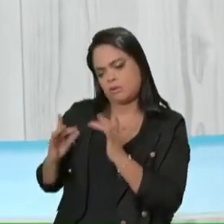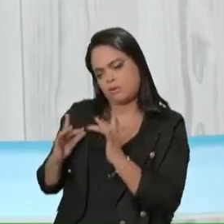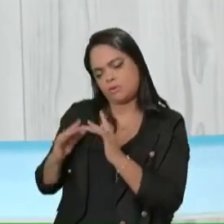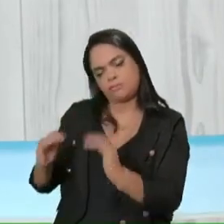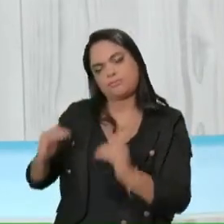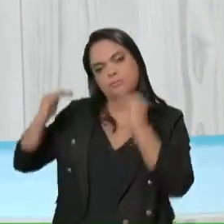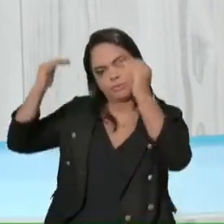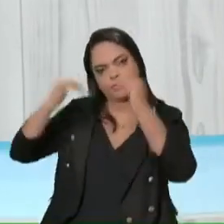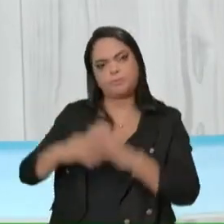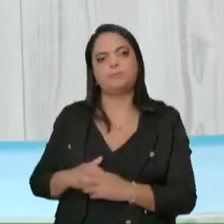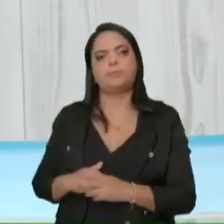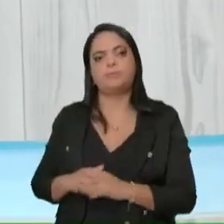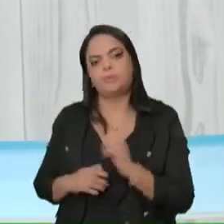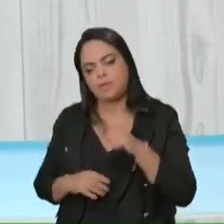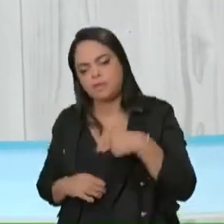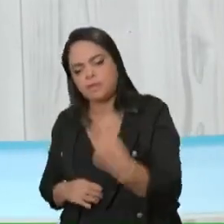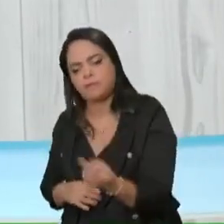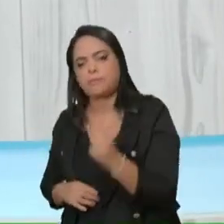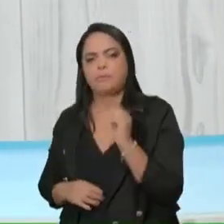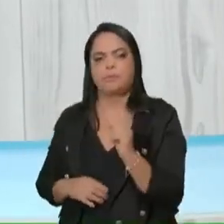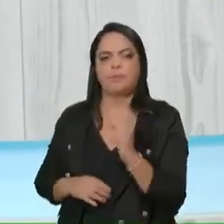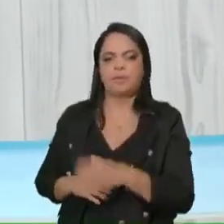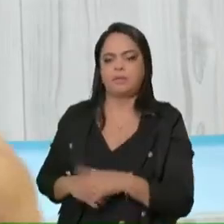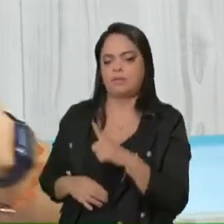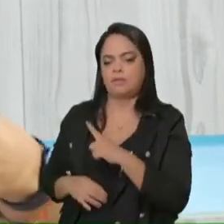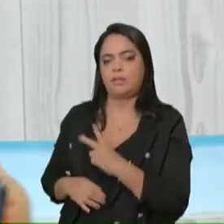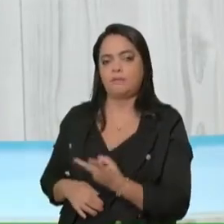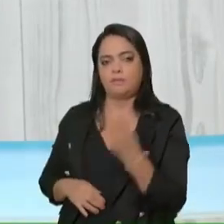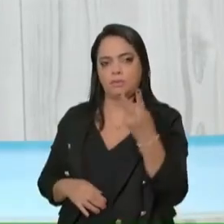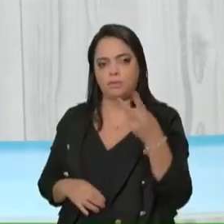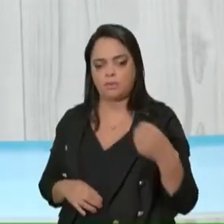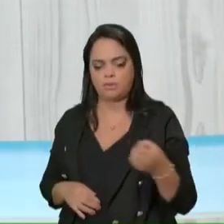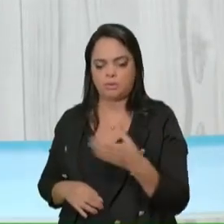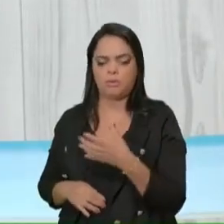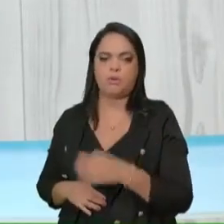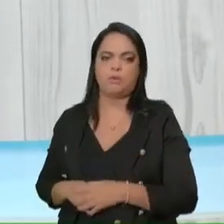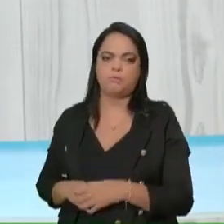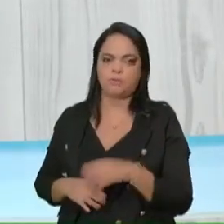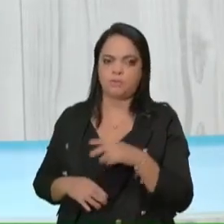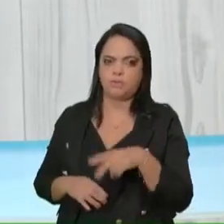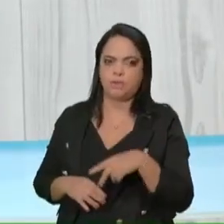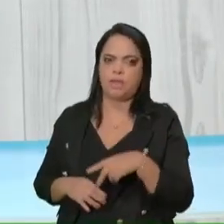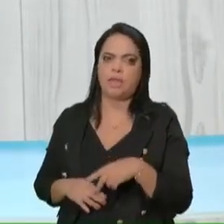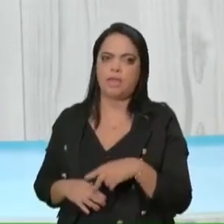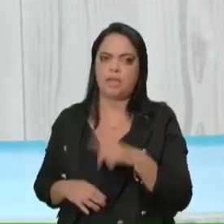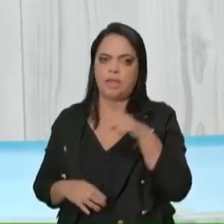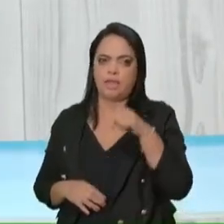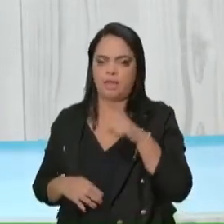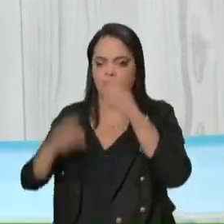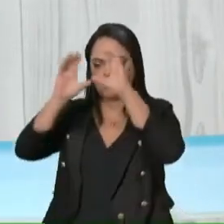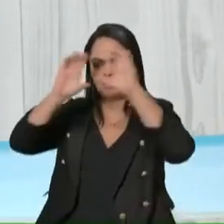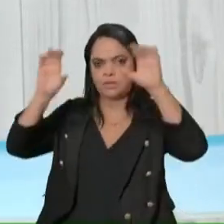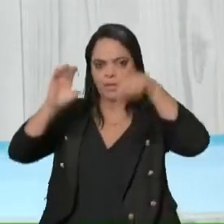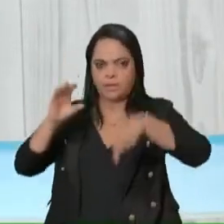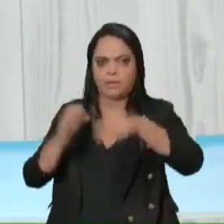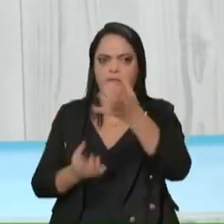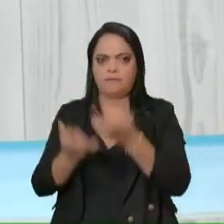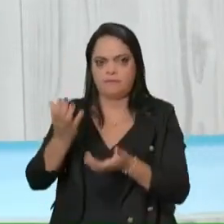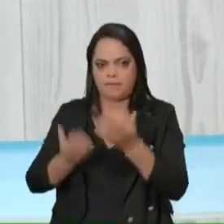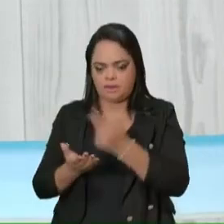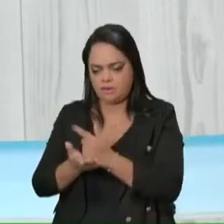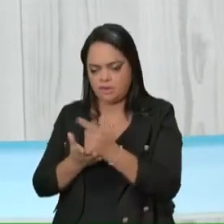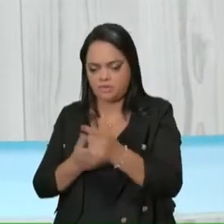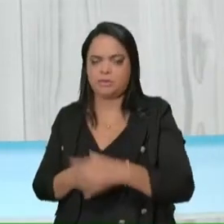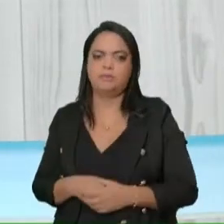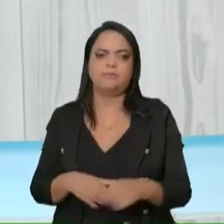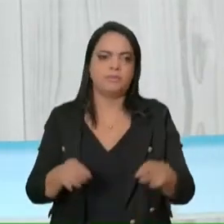superior a isso. E aí, na sequência, ele lançou as duas últimas obras do Pentateuco, que forma a base da doutrina, que é o Céu e o Inferno e a Gênesis. O Céu e o Inferno